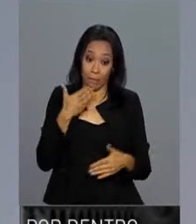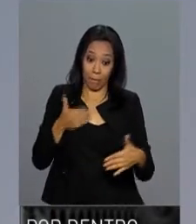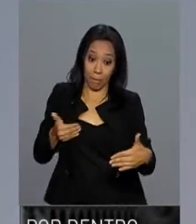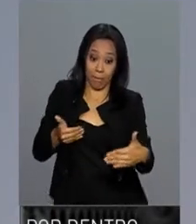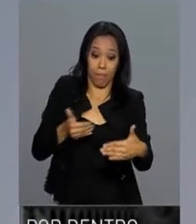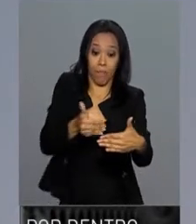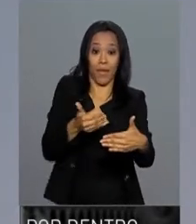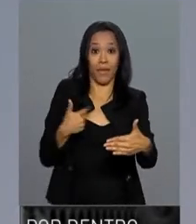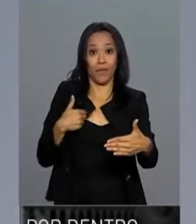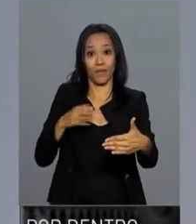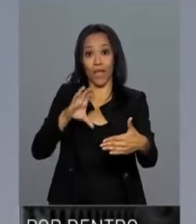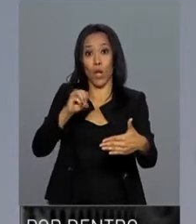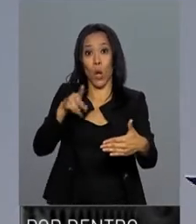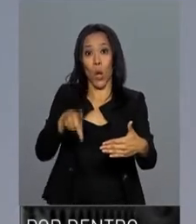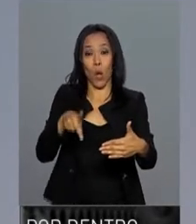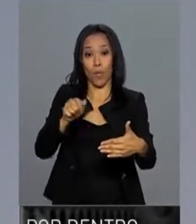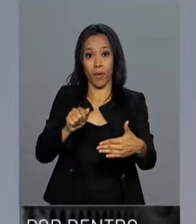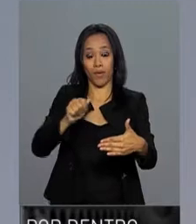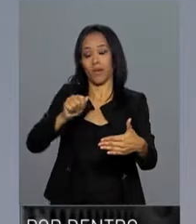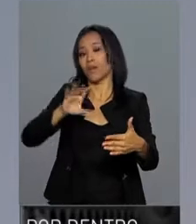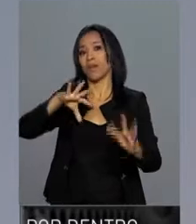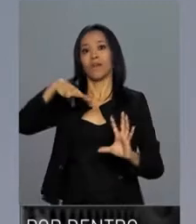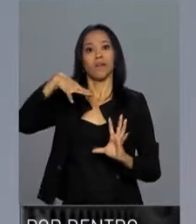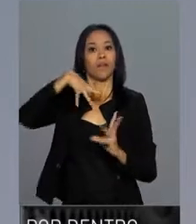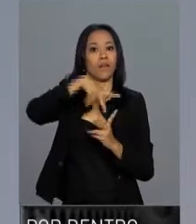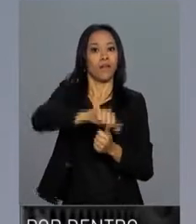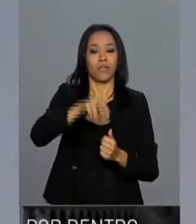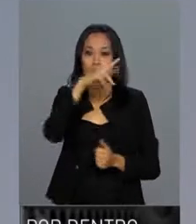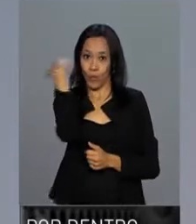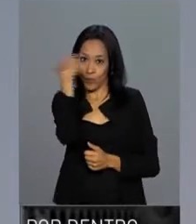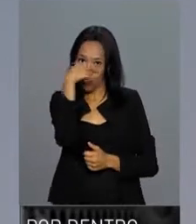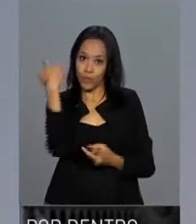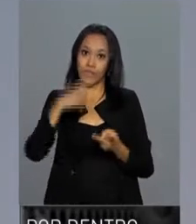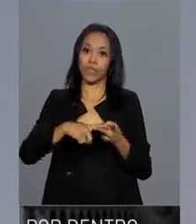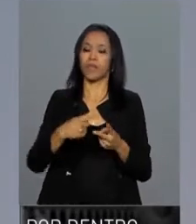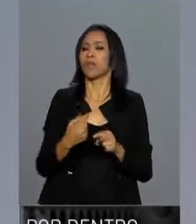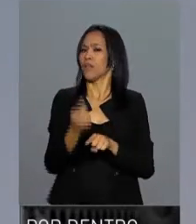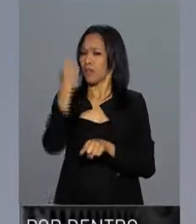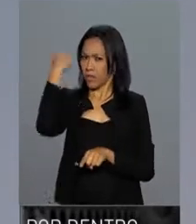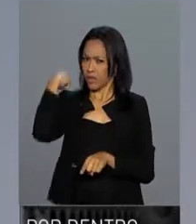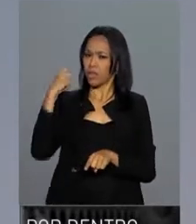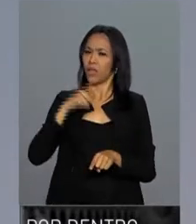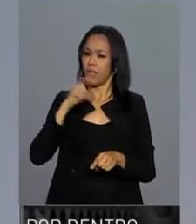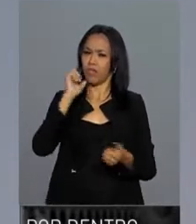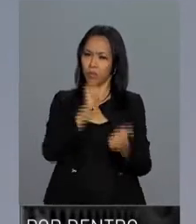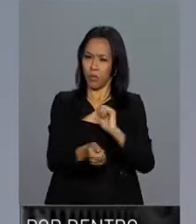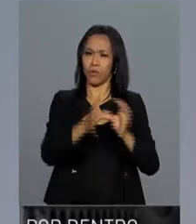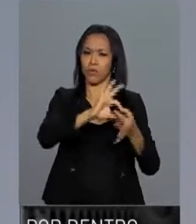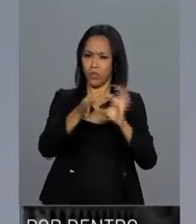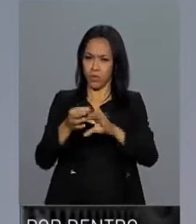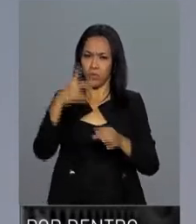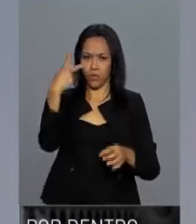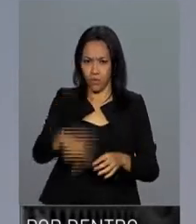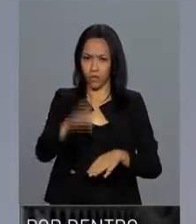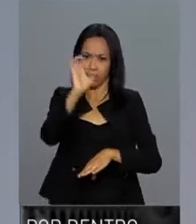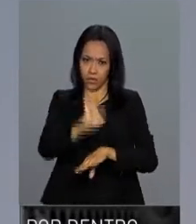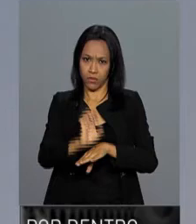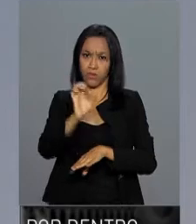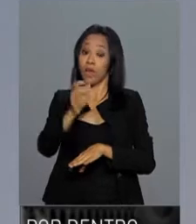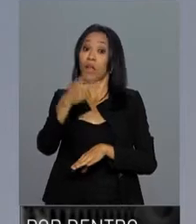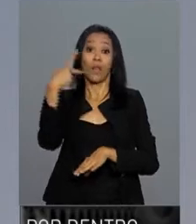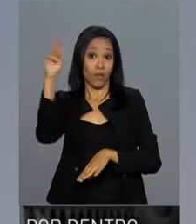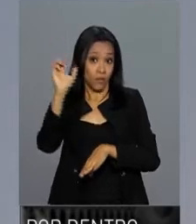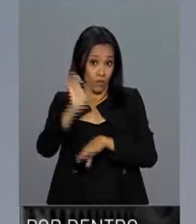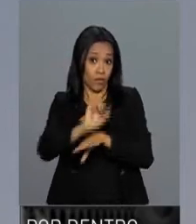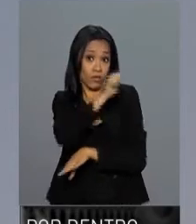do mundo de futebol da rússia nós sejamos uma quatro anos também sejamos né os jogos olímpicos rio 2016 é valeu a